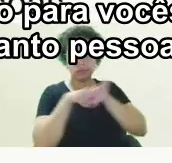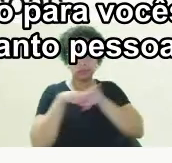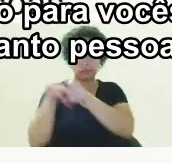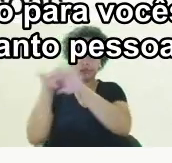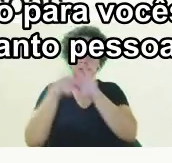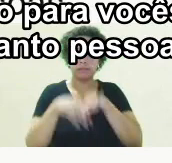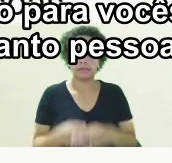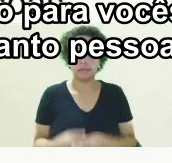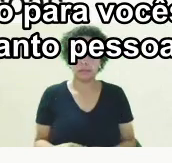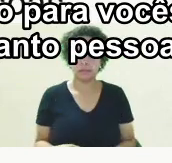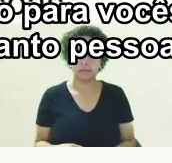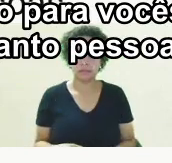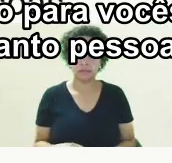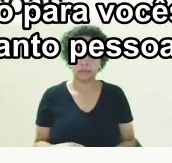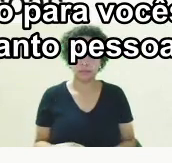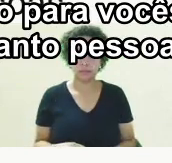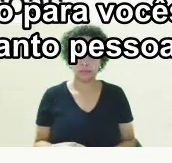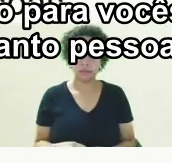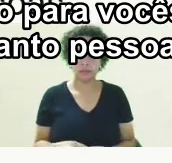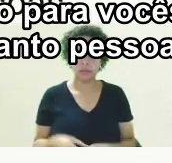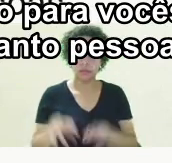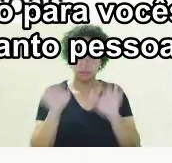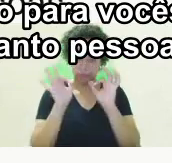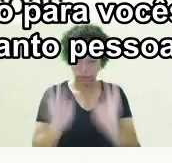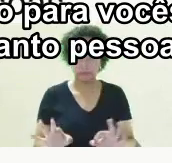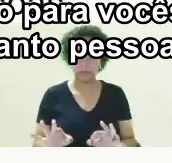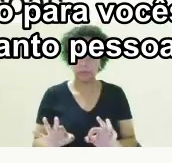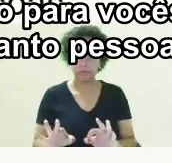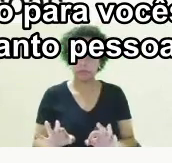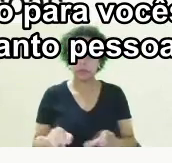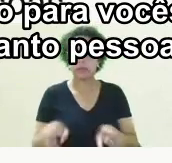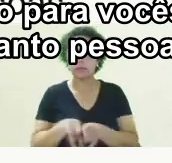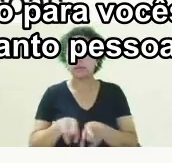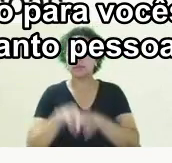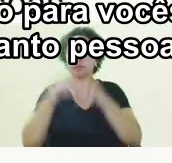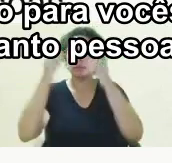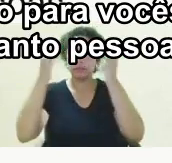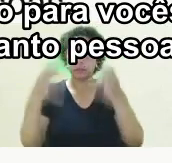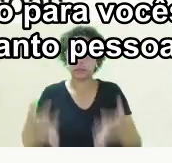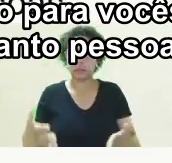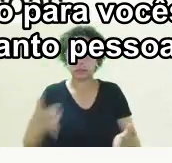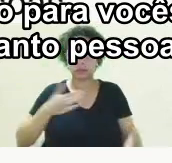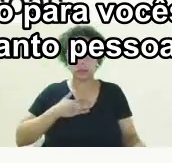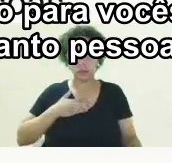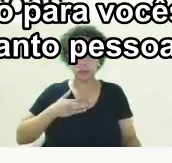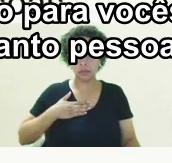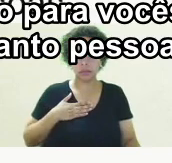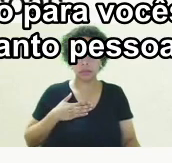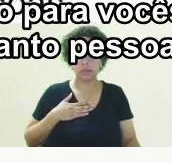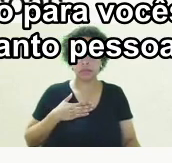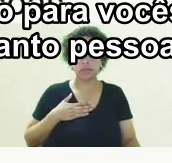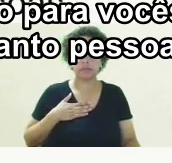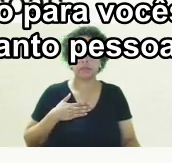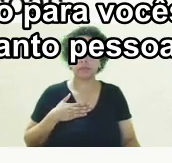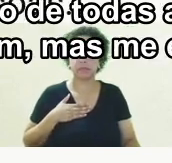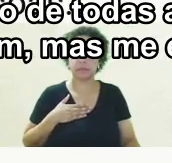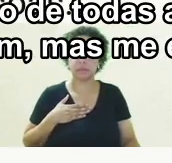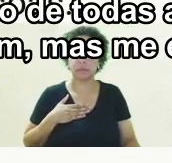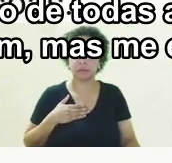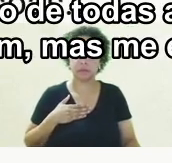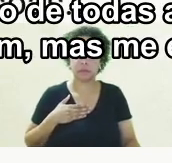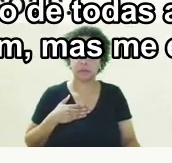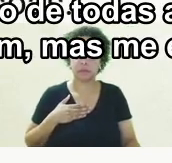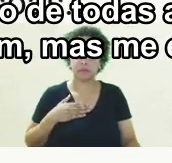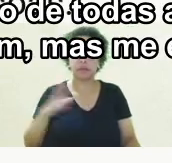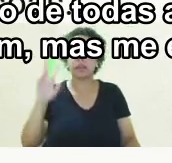sentindo. Exatamente. E falando para vocês também, né, aqui no meu caso, enquanto pessoa que enxerga,